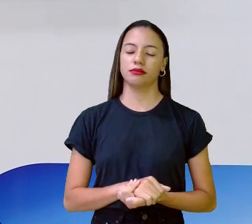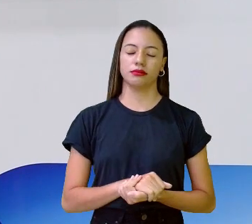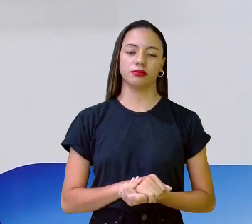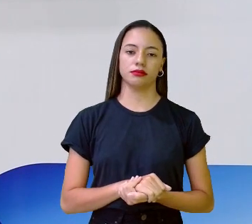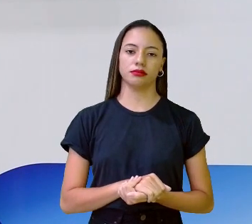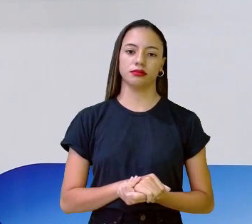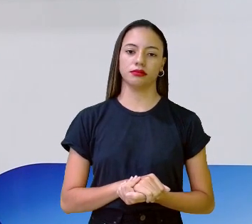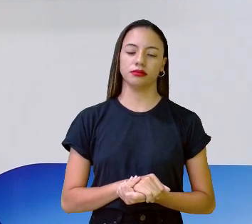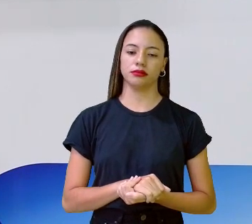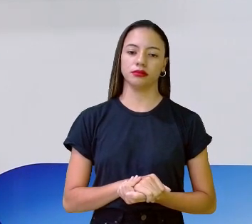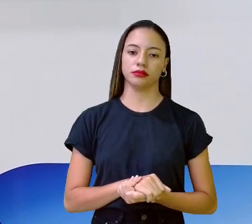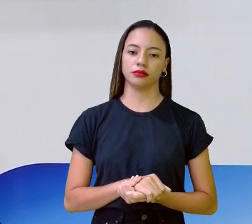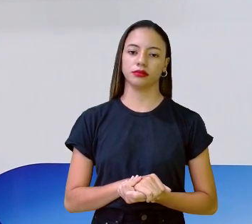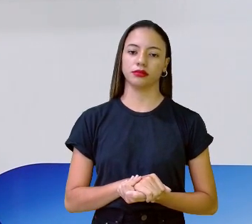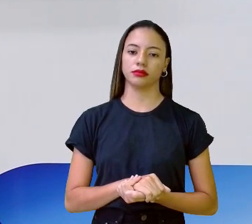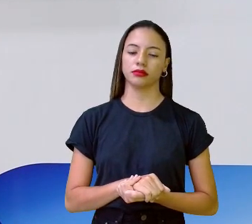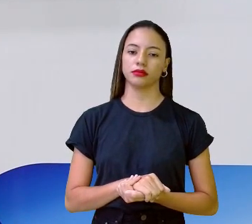vamos estar